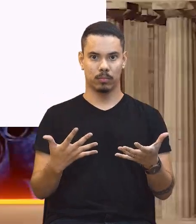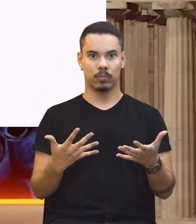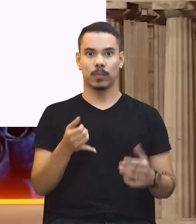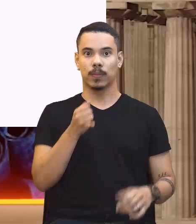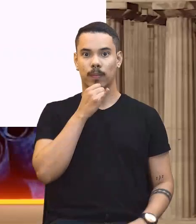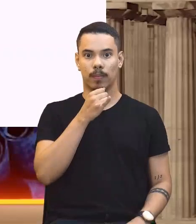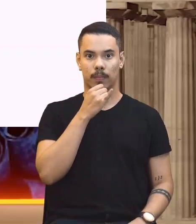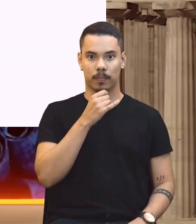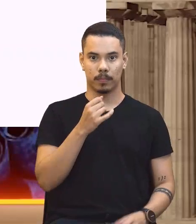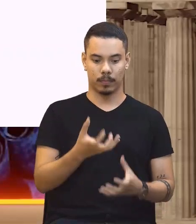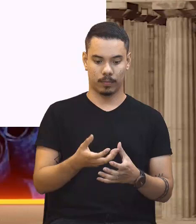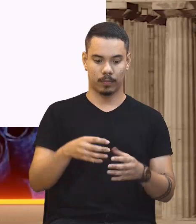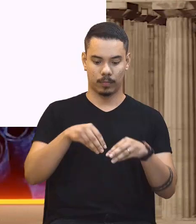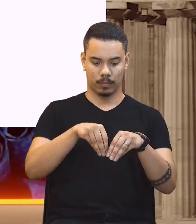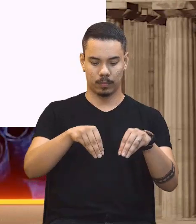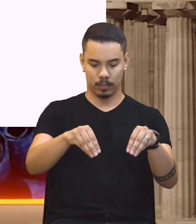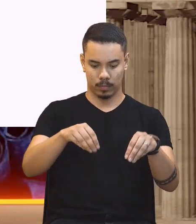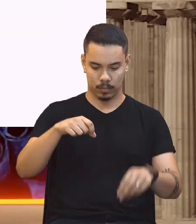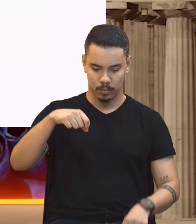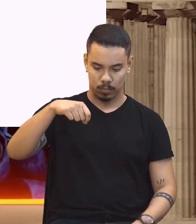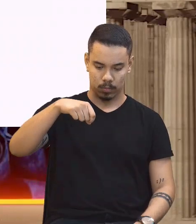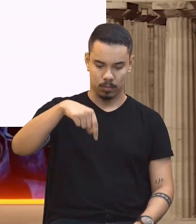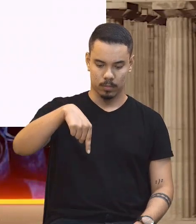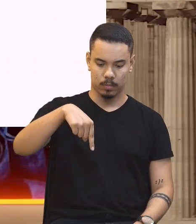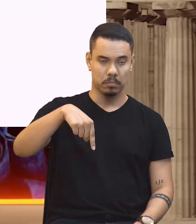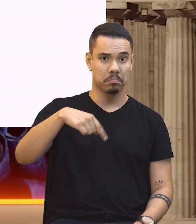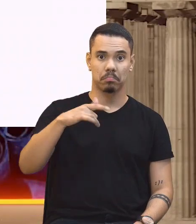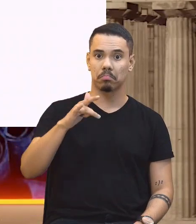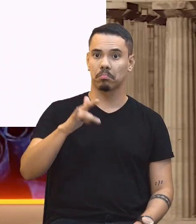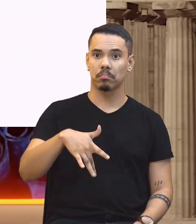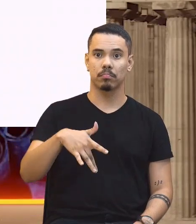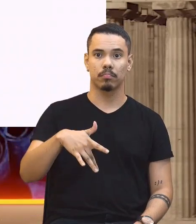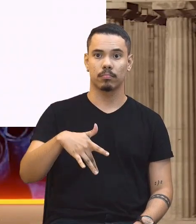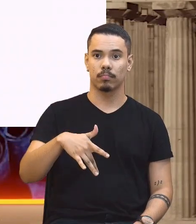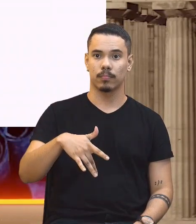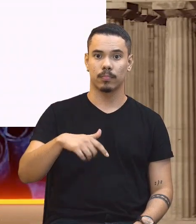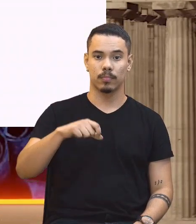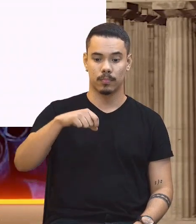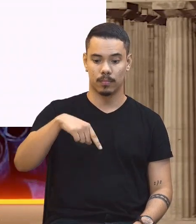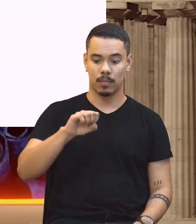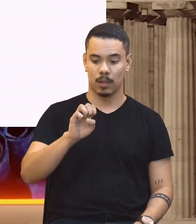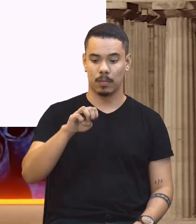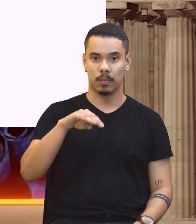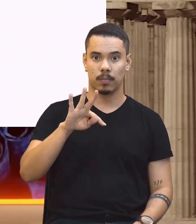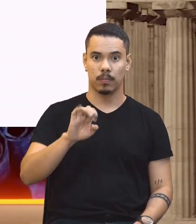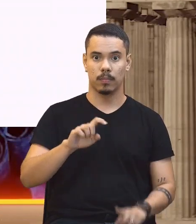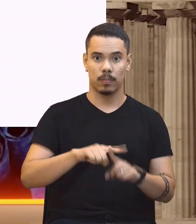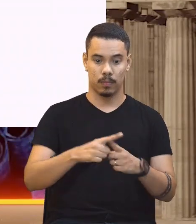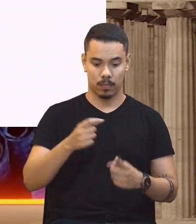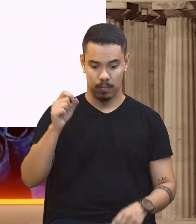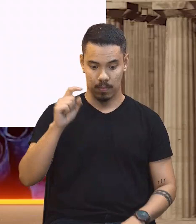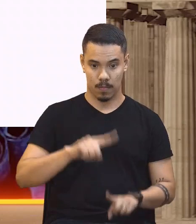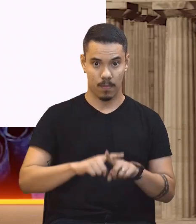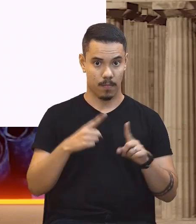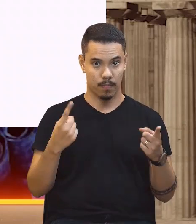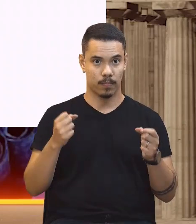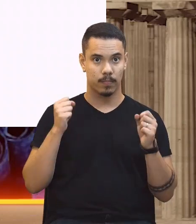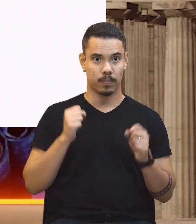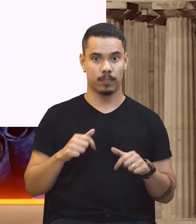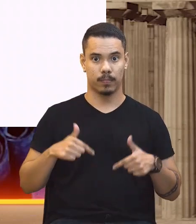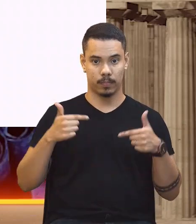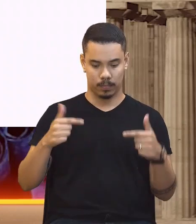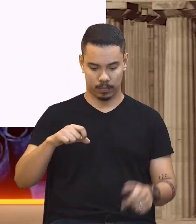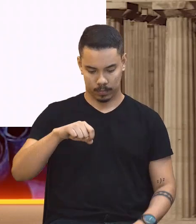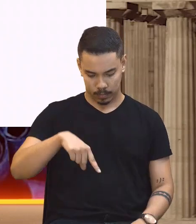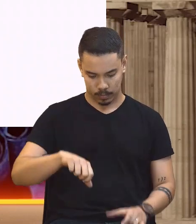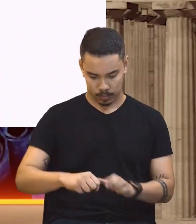em si, ela é semente, ela é um ato, mas em potência ela pode vir a ser uma